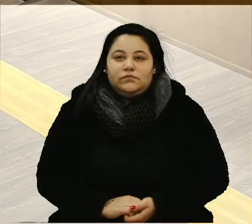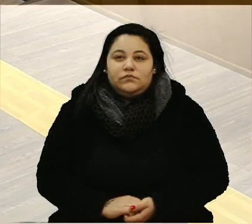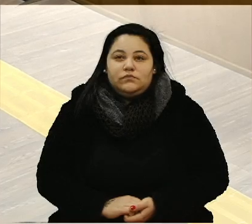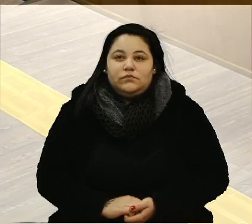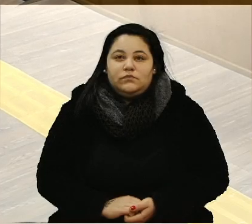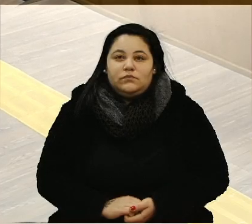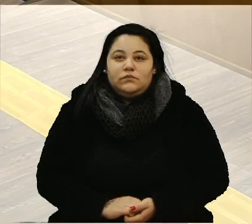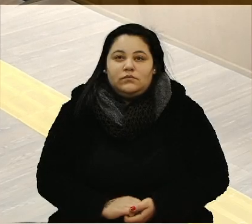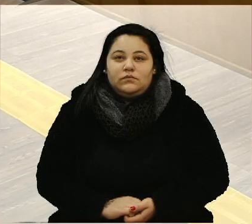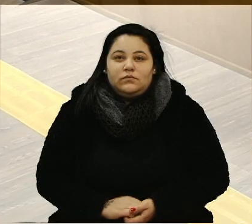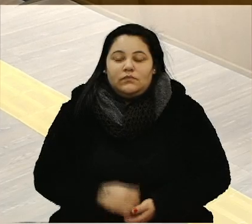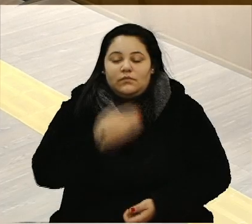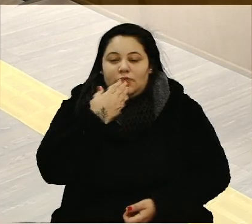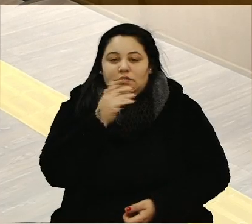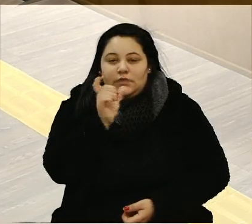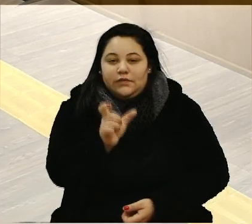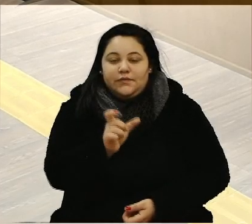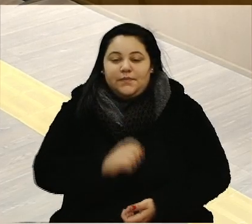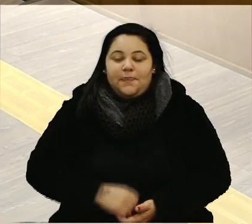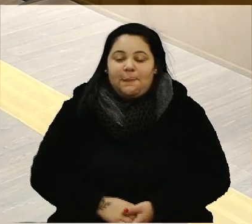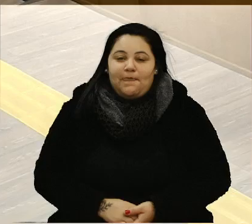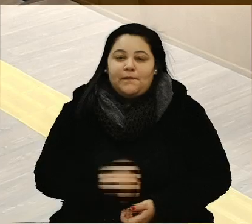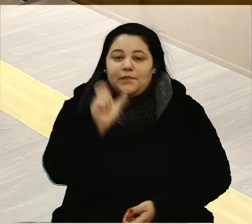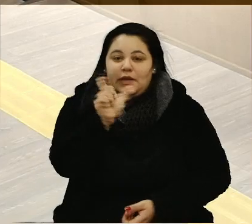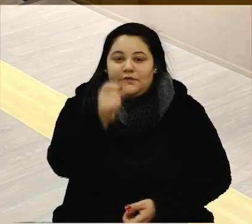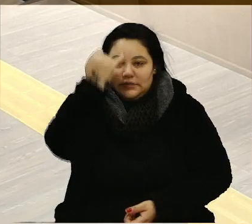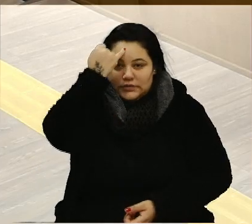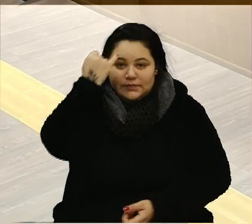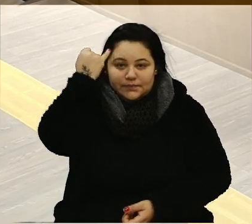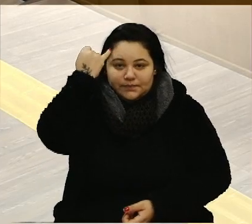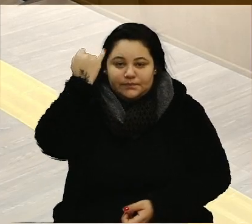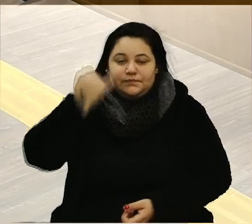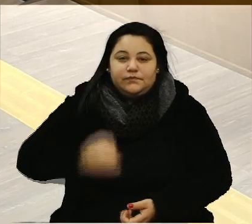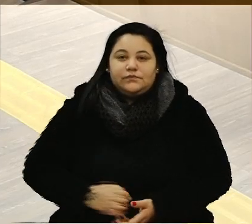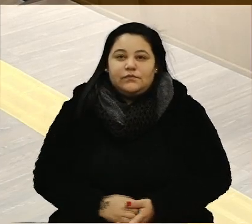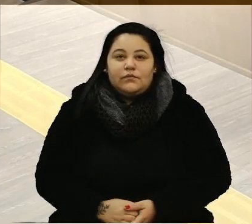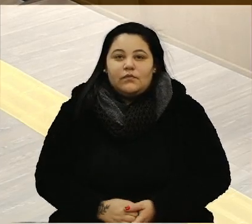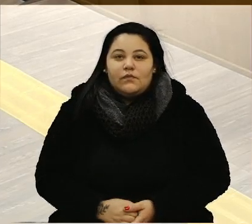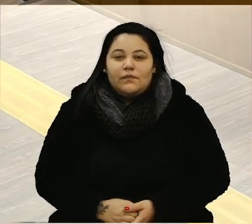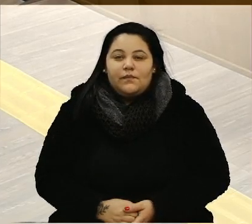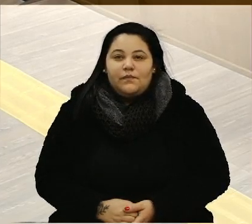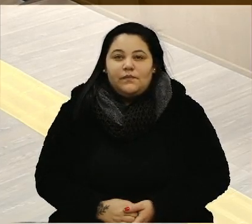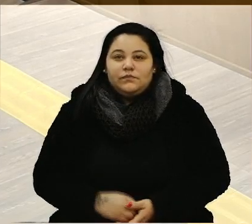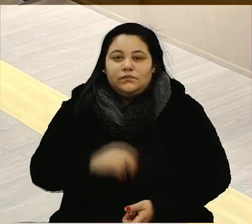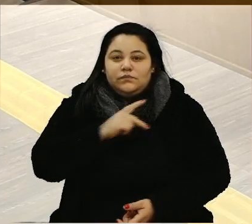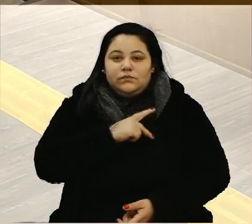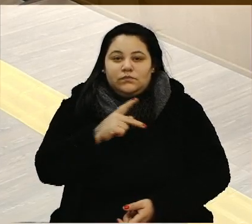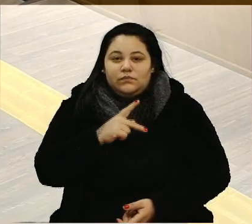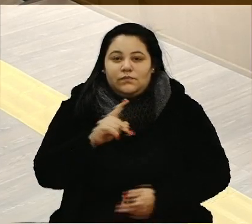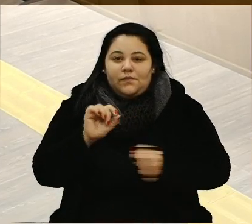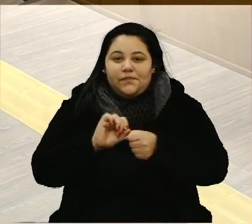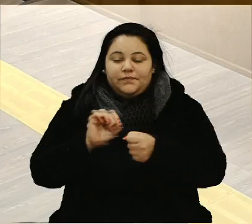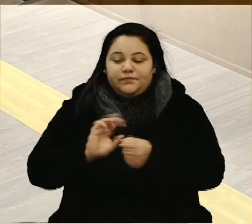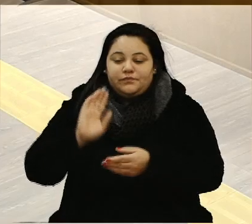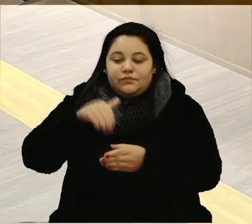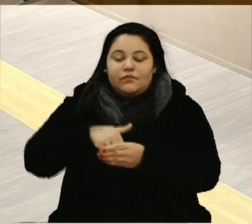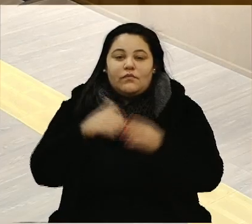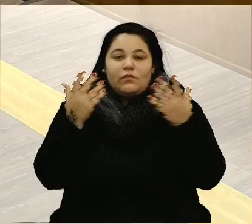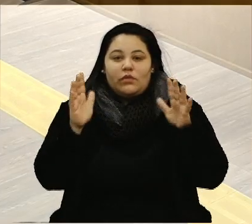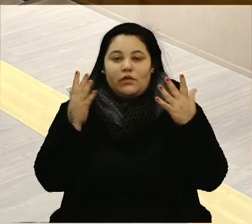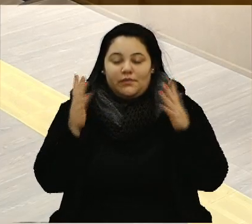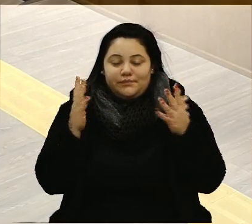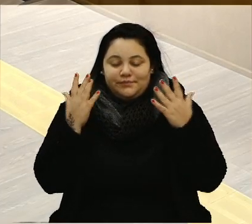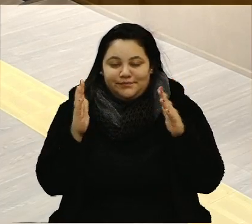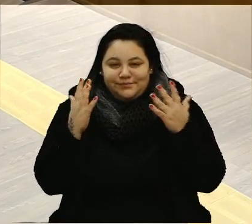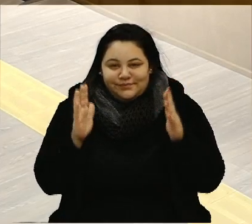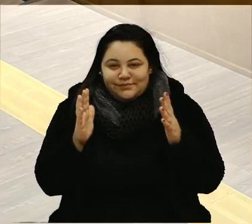Peço a palavra, senhor presidente. Com a palavra, vereador Zé D'Ambrós. Senhor presidente, eu faço um voto de congratulações. Eu